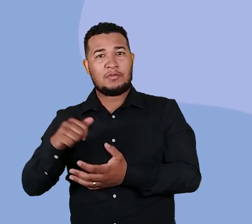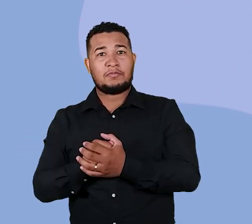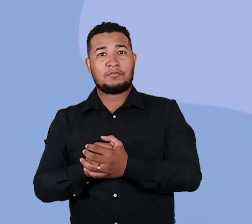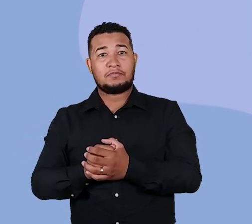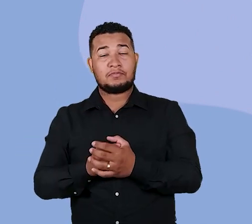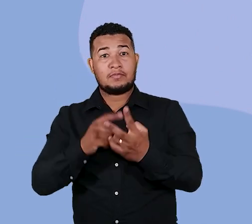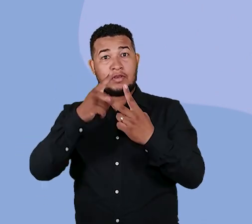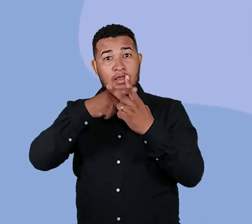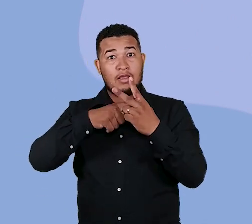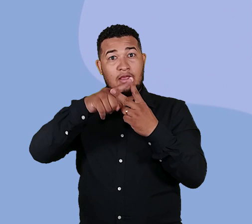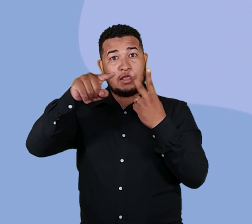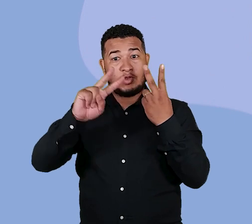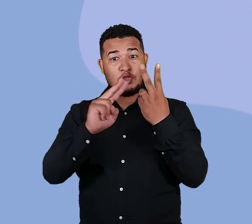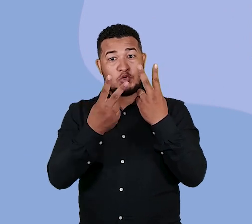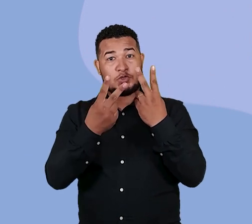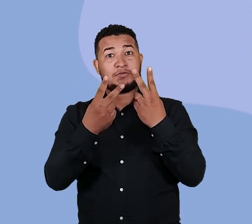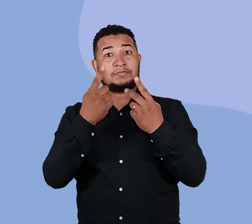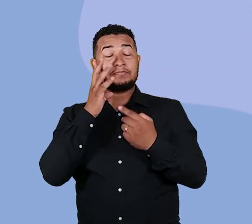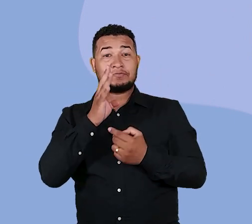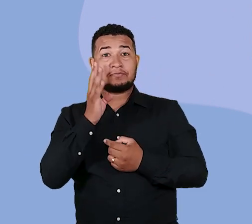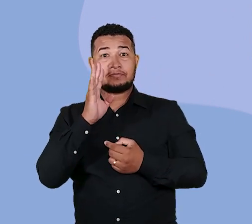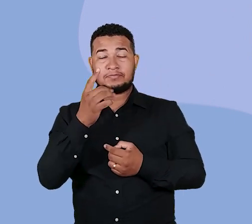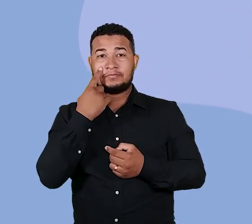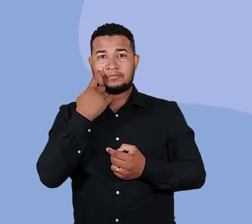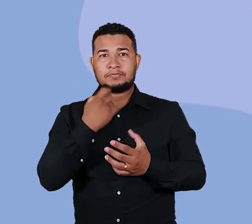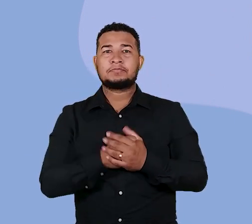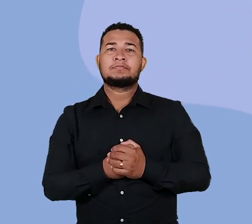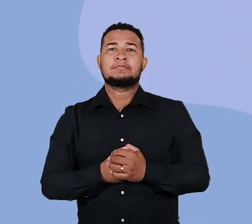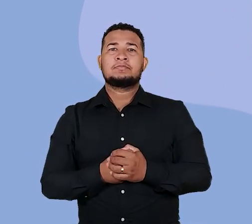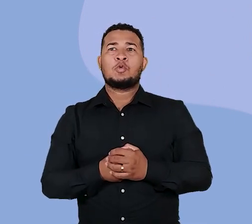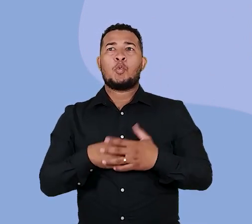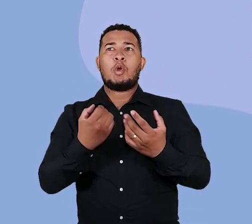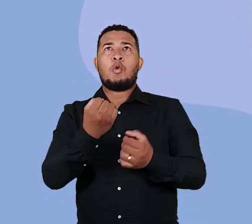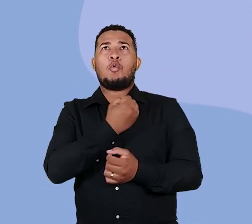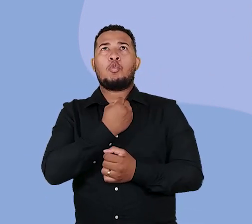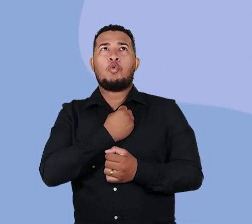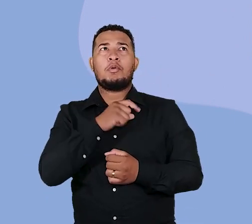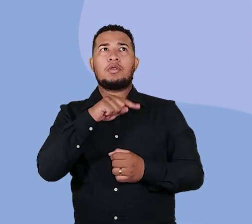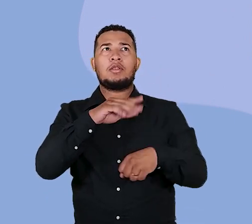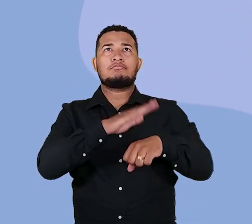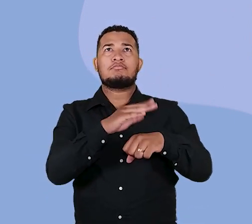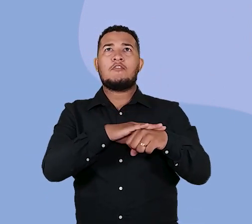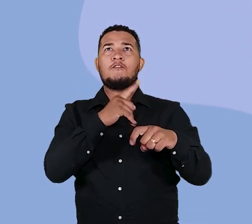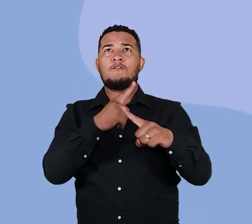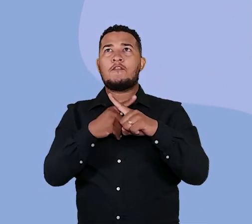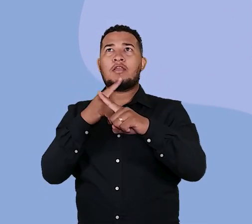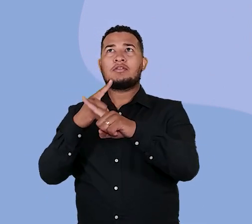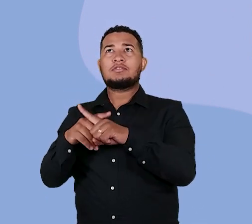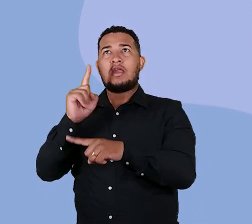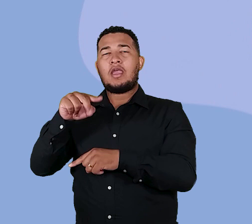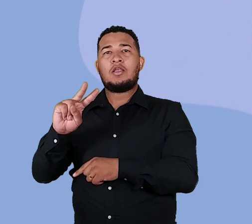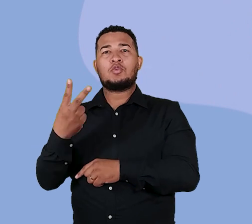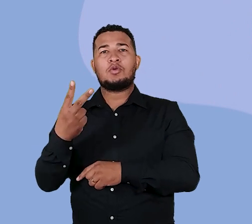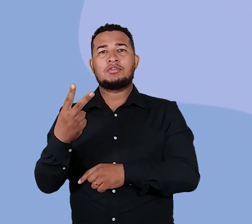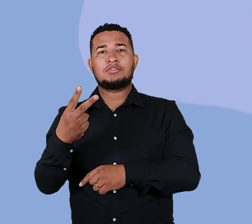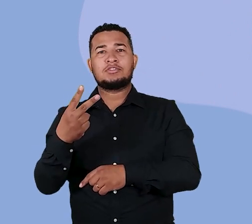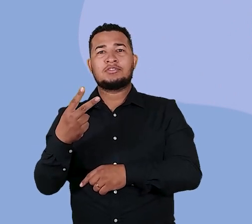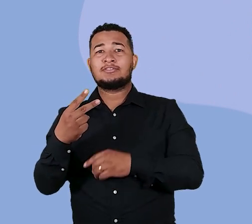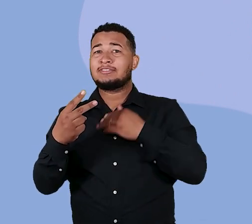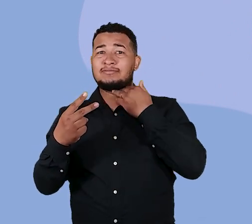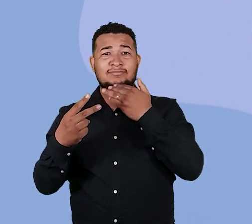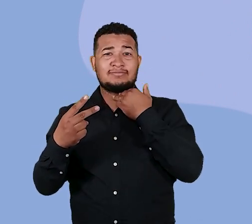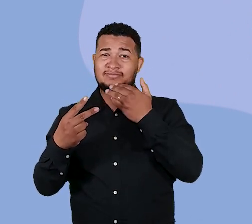Raiz quadrada de 2 é maior barato. Olha só, qual é o número que multiplicado por ele mesmo dá 2?